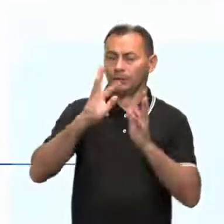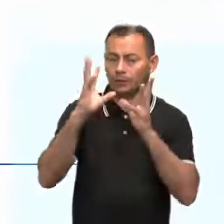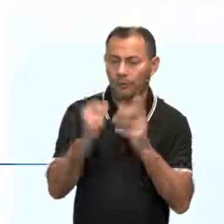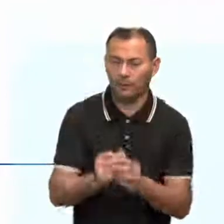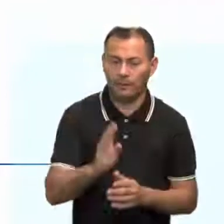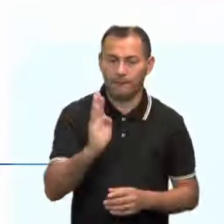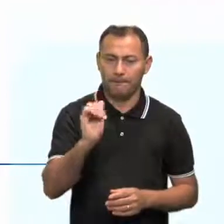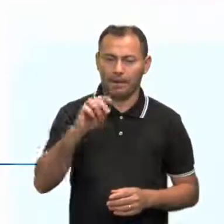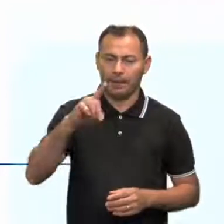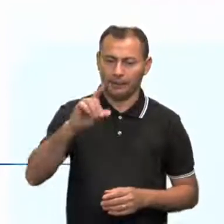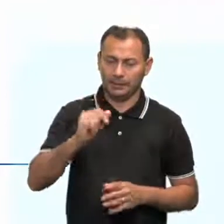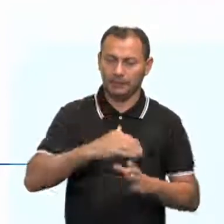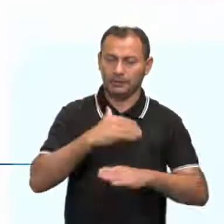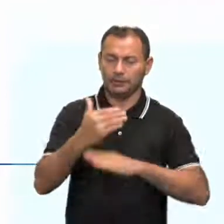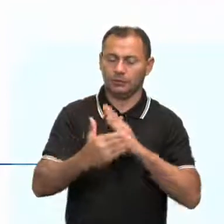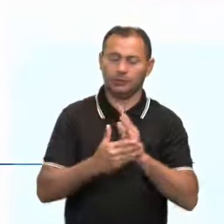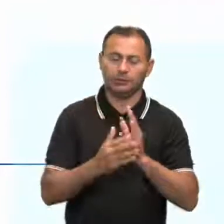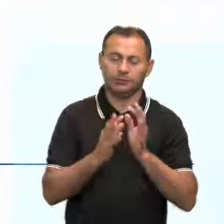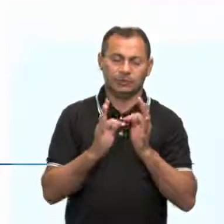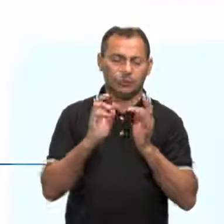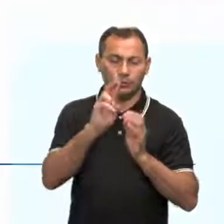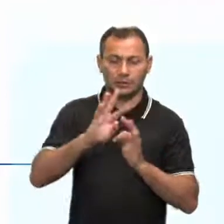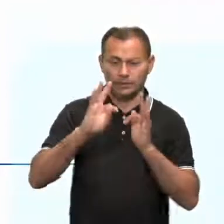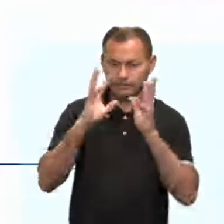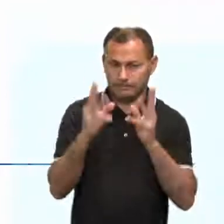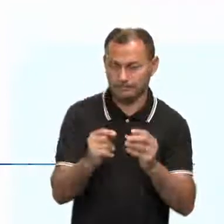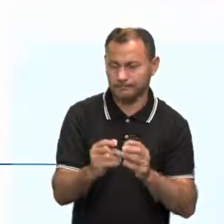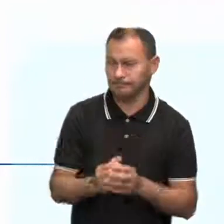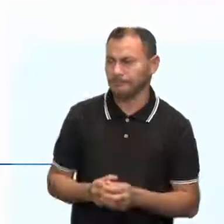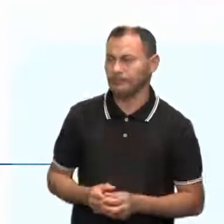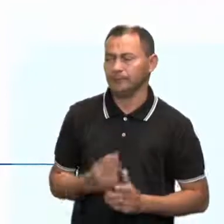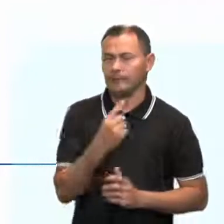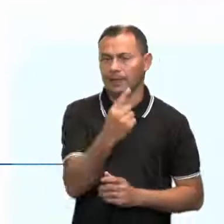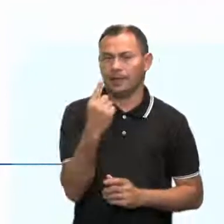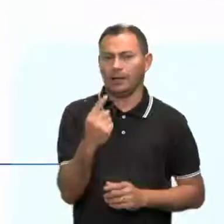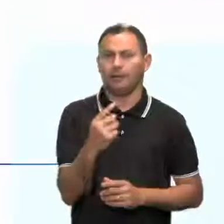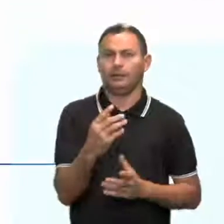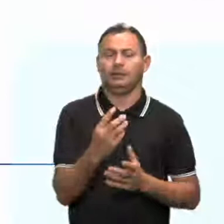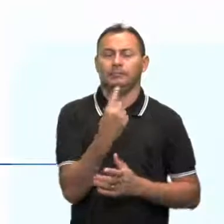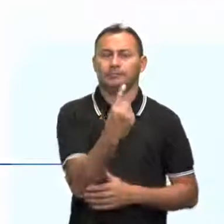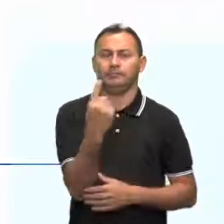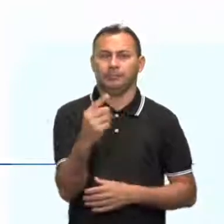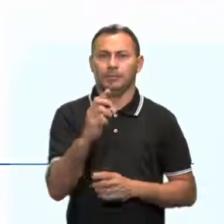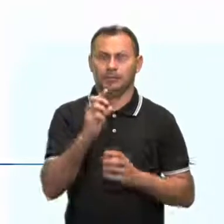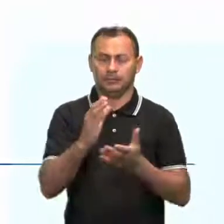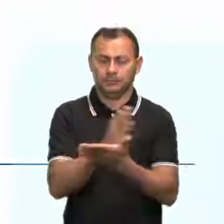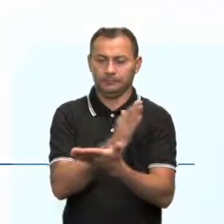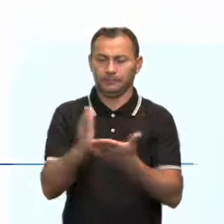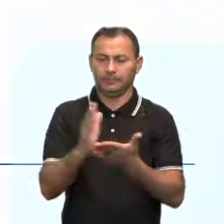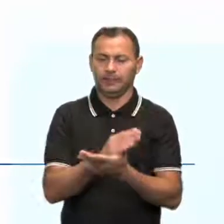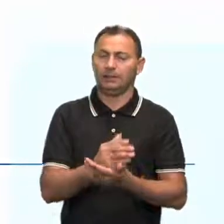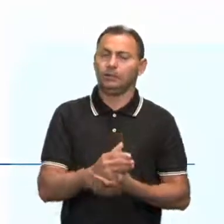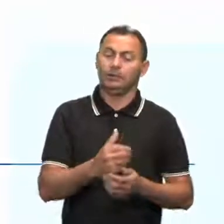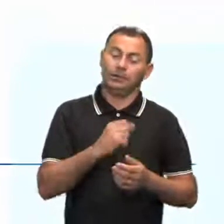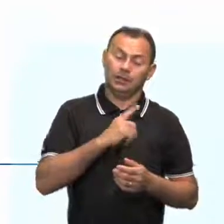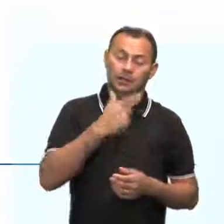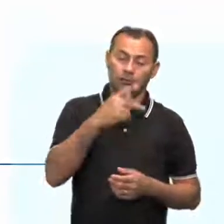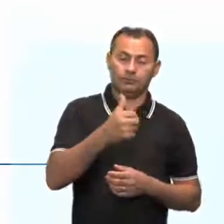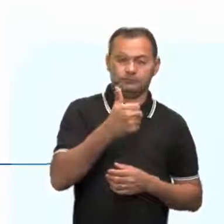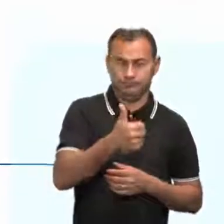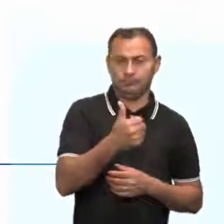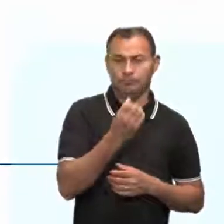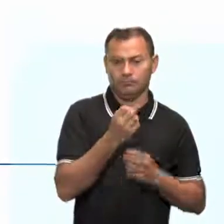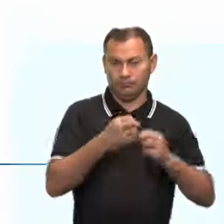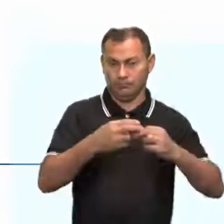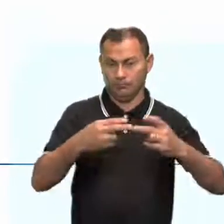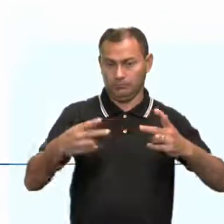a banda de frequência, todo o espectro de frequência. Então, cada tipo de divisão tem as suas vantagens. Aqui você